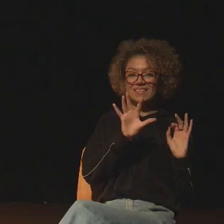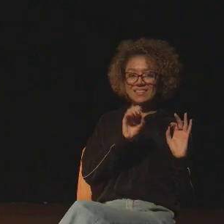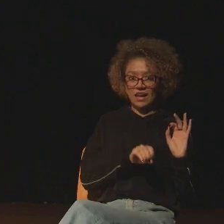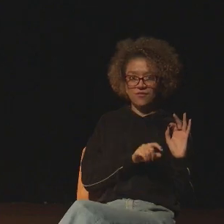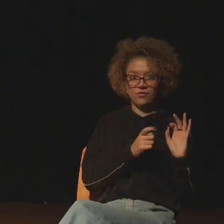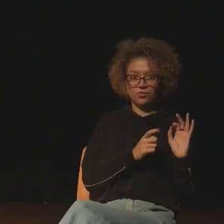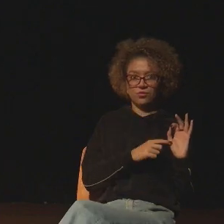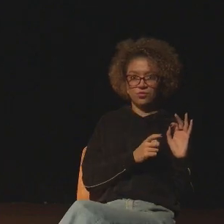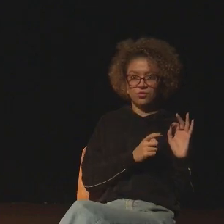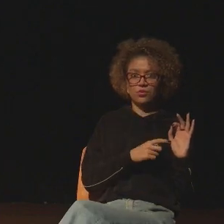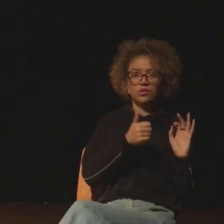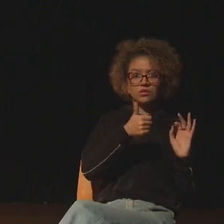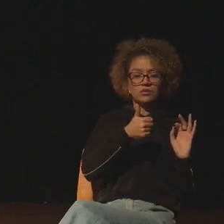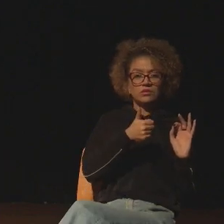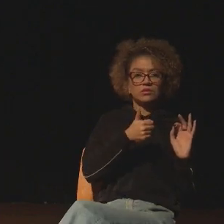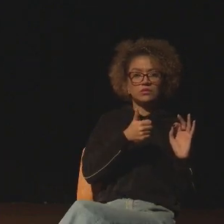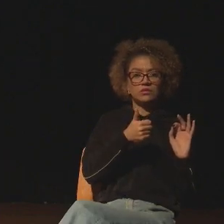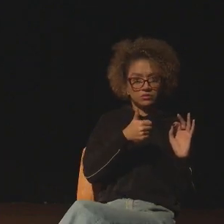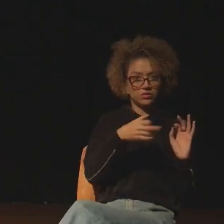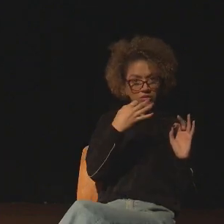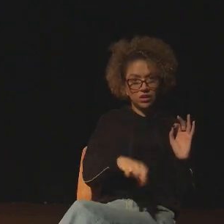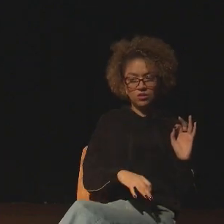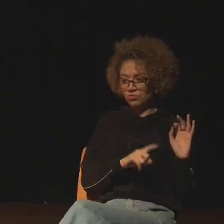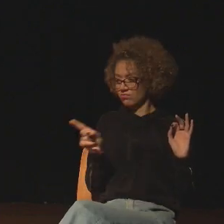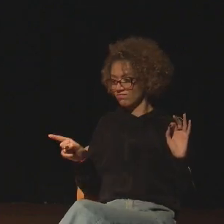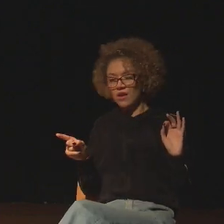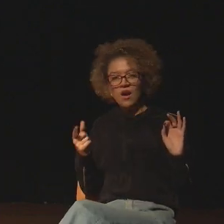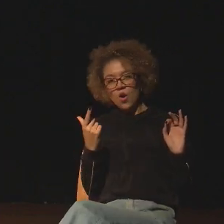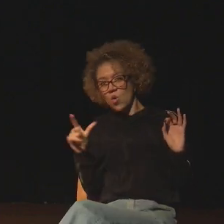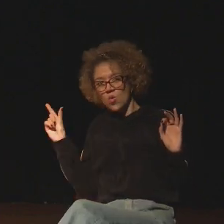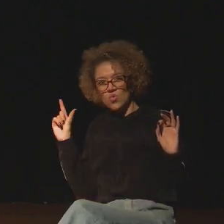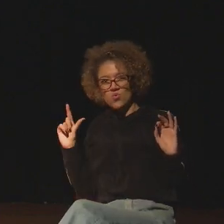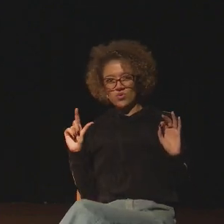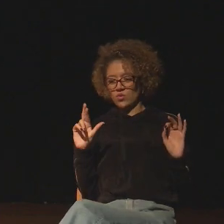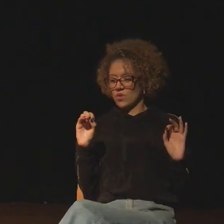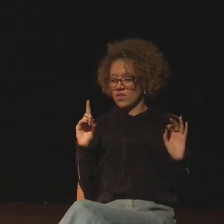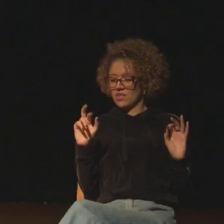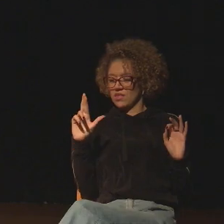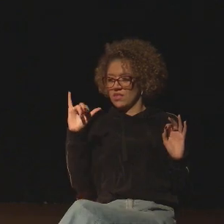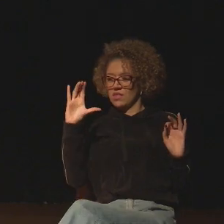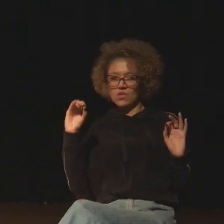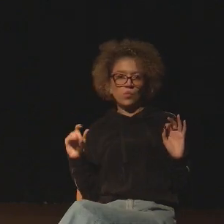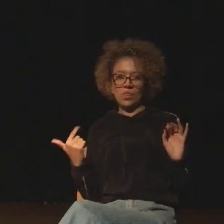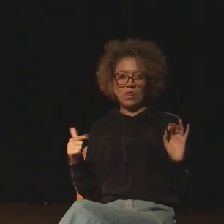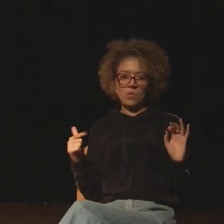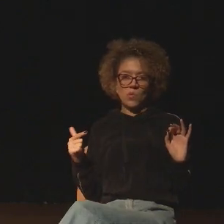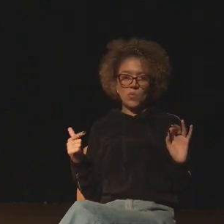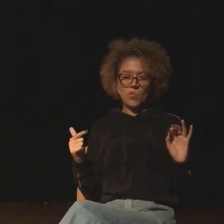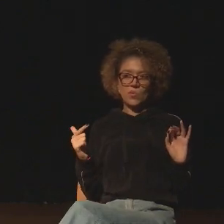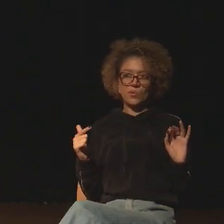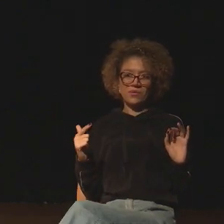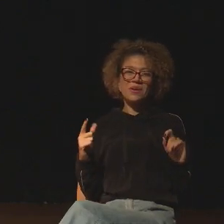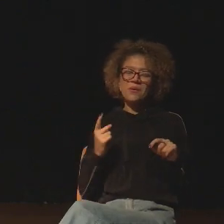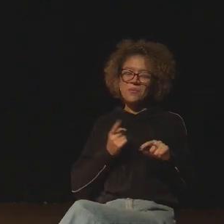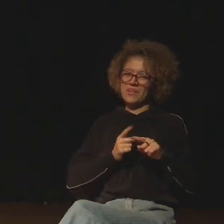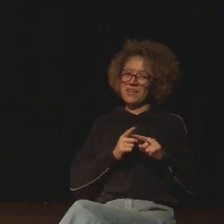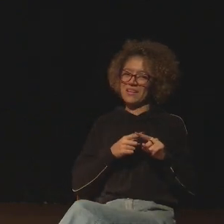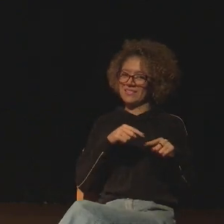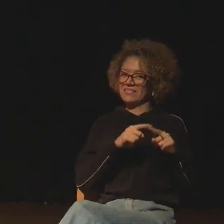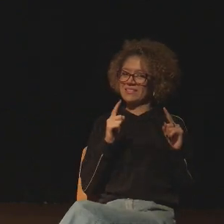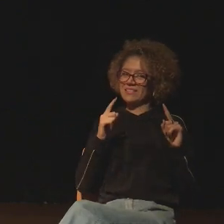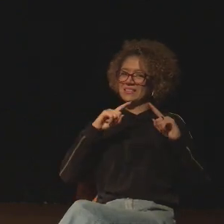Lefebvre não. Até por conta da declividade da Otávio Mendes, que é um desafio para se pensar a questão